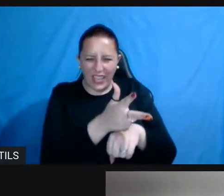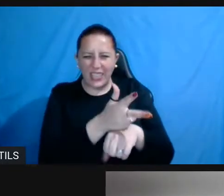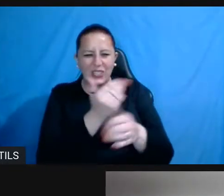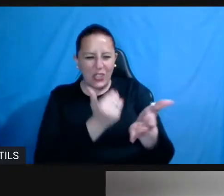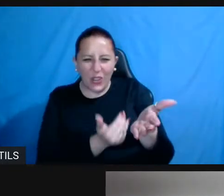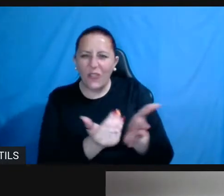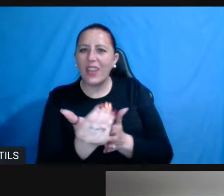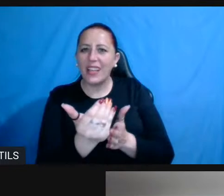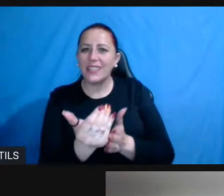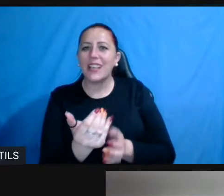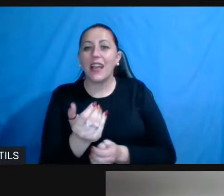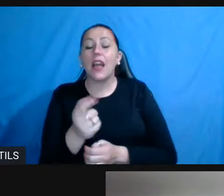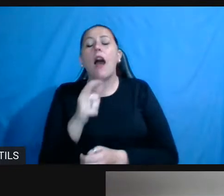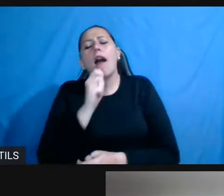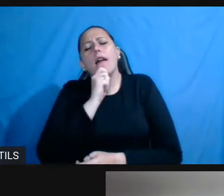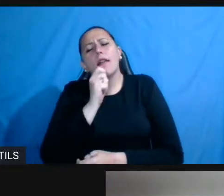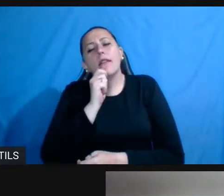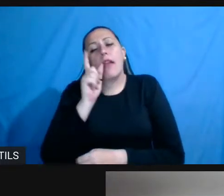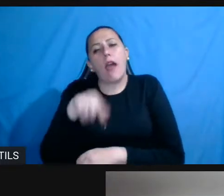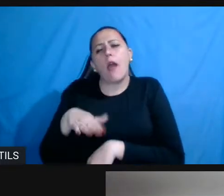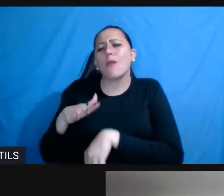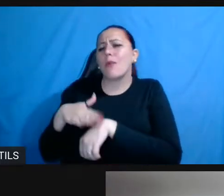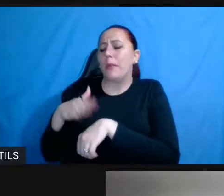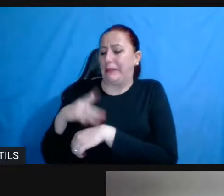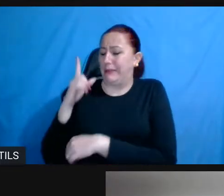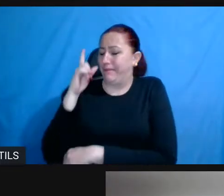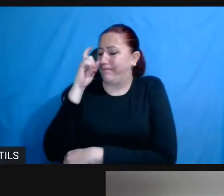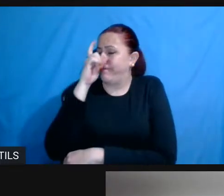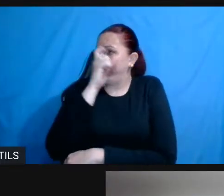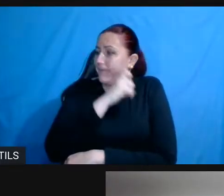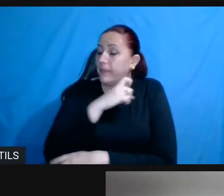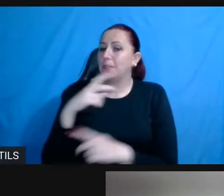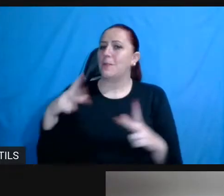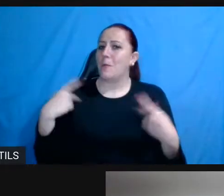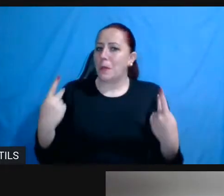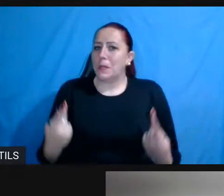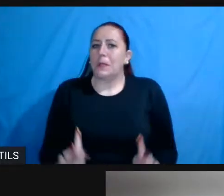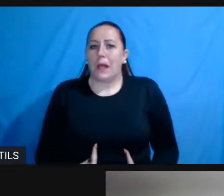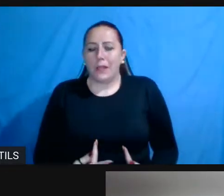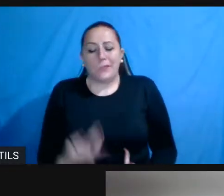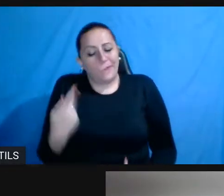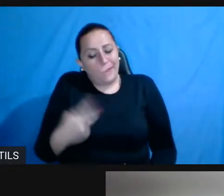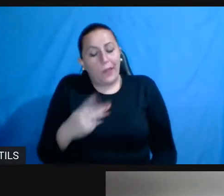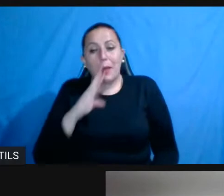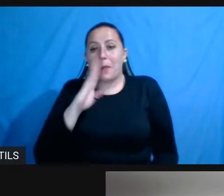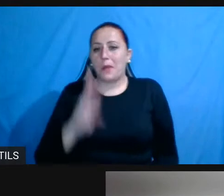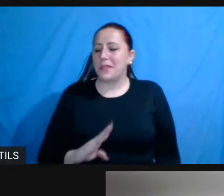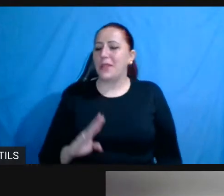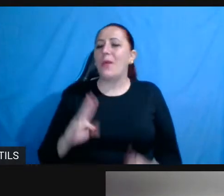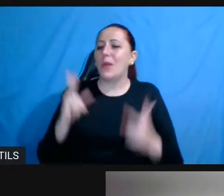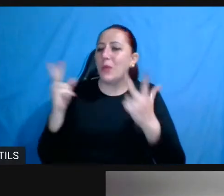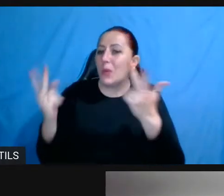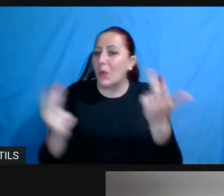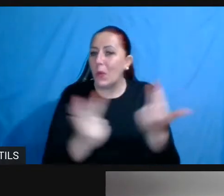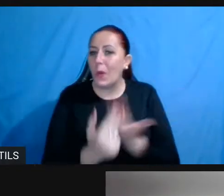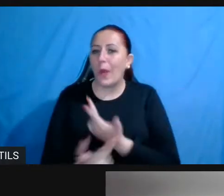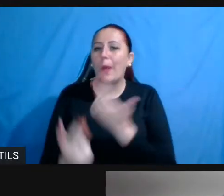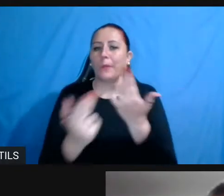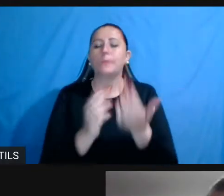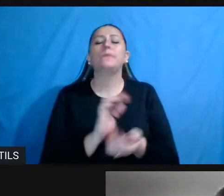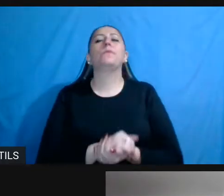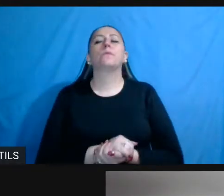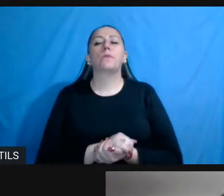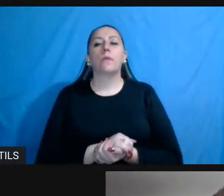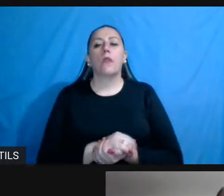Nós ainda vivemos um momento bastante duro para a humanidade e no Brasil não é diferente. No Brasil nós